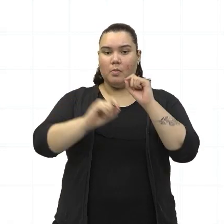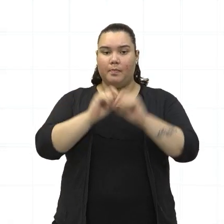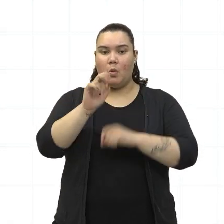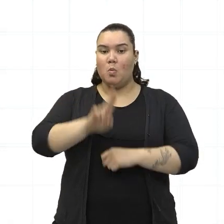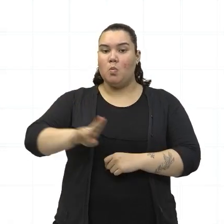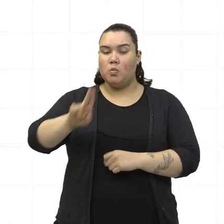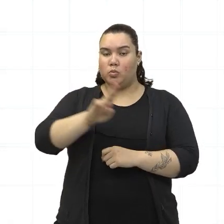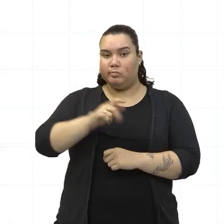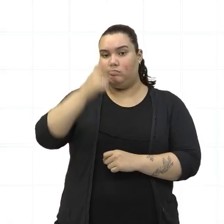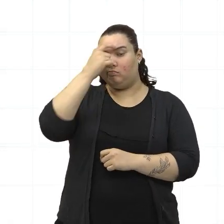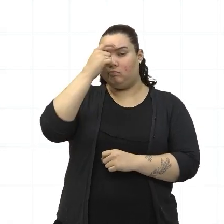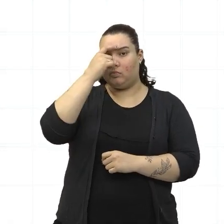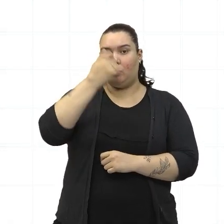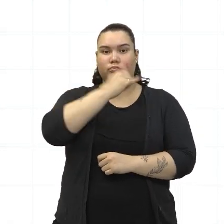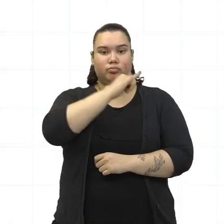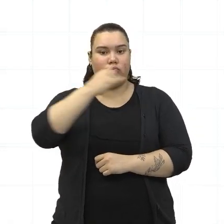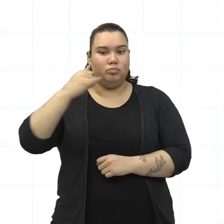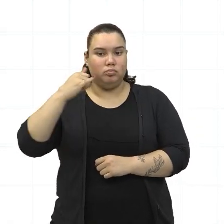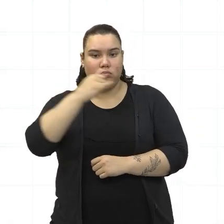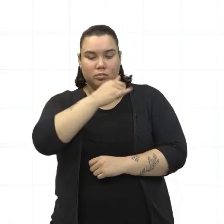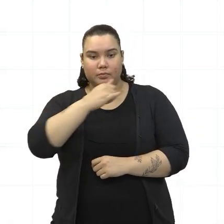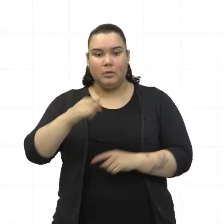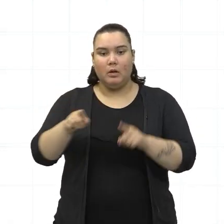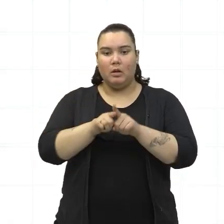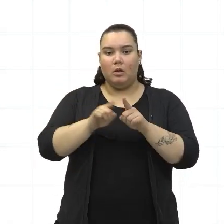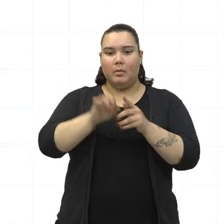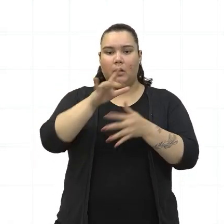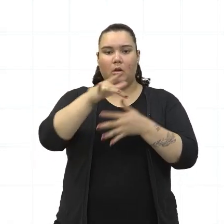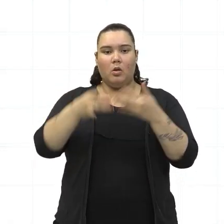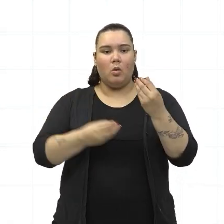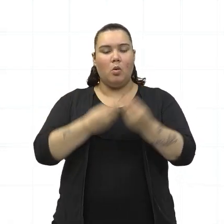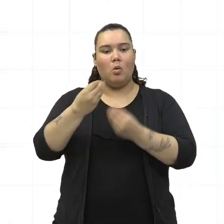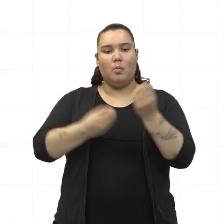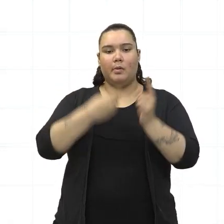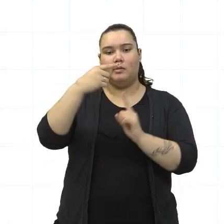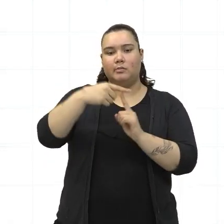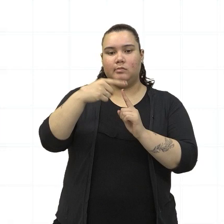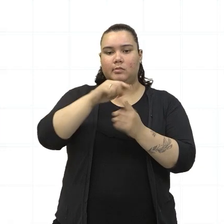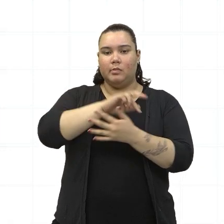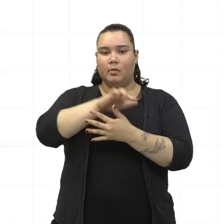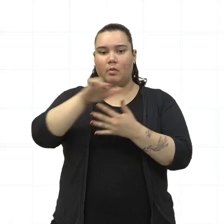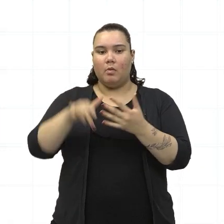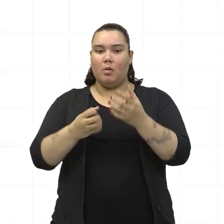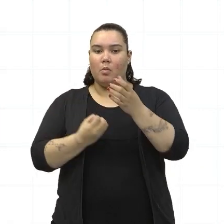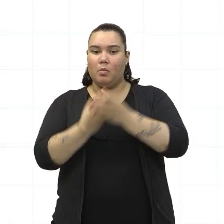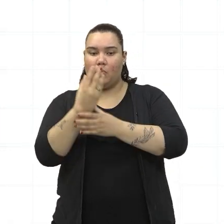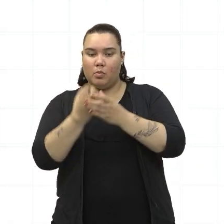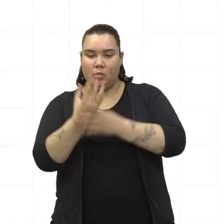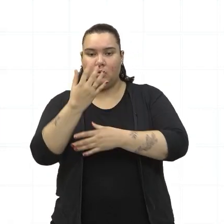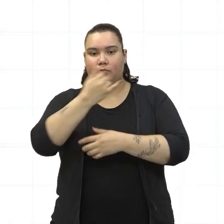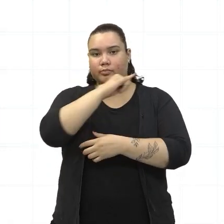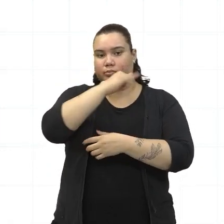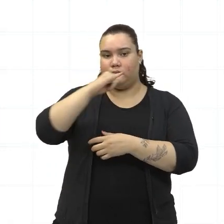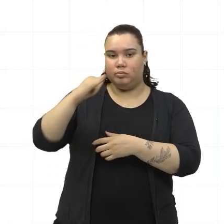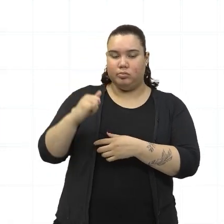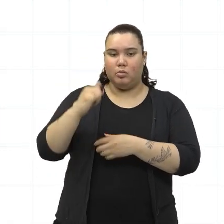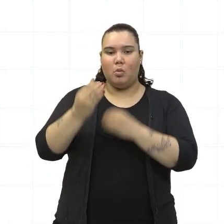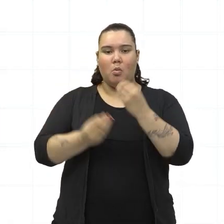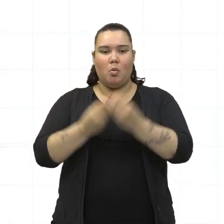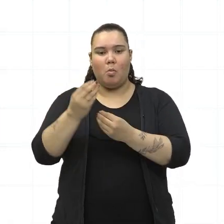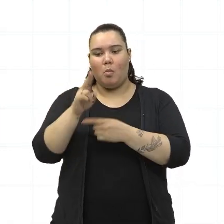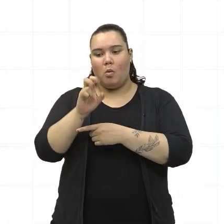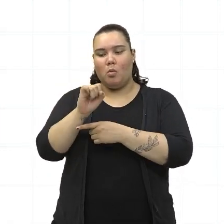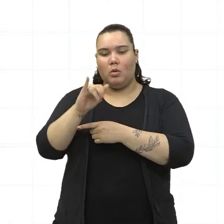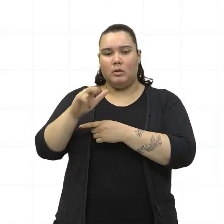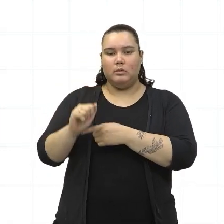uso consciente de energia elétrica e no detalhamento tipos de usinas produtoras de energia elétrica, funcionamento